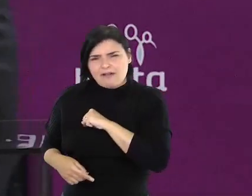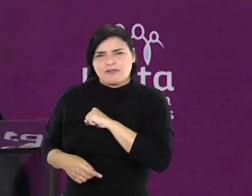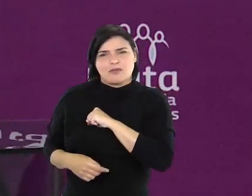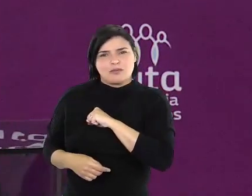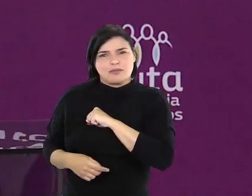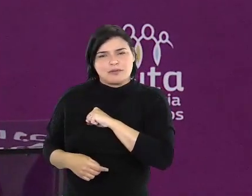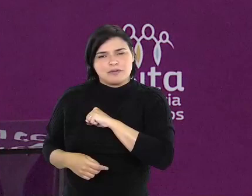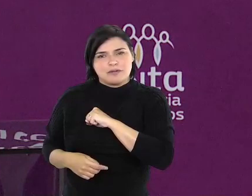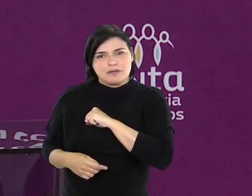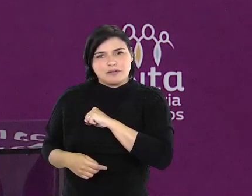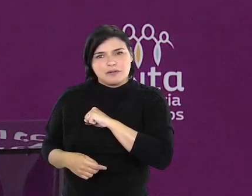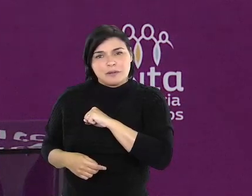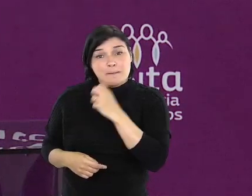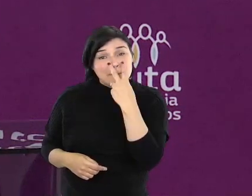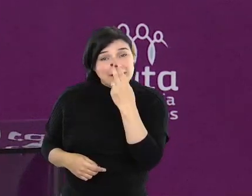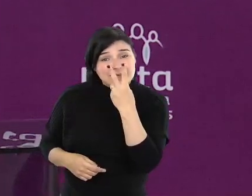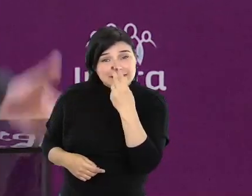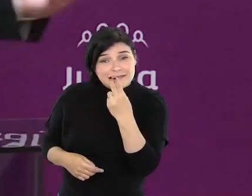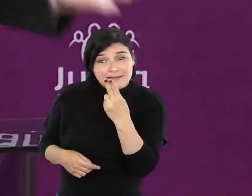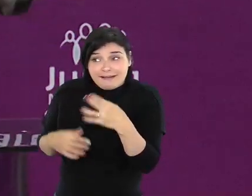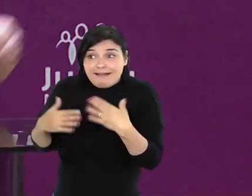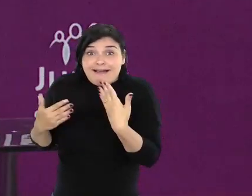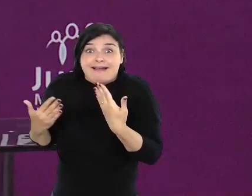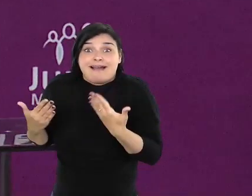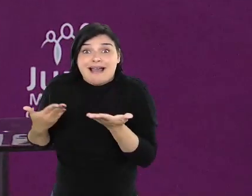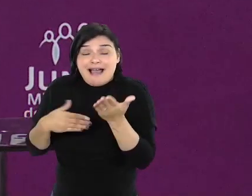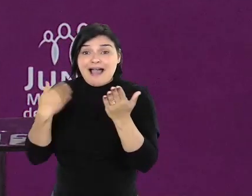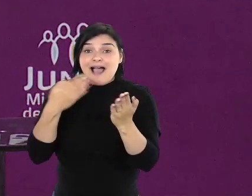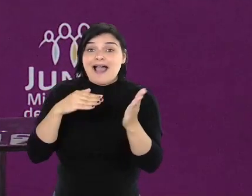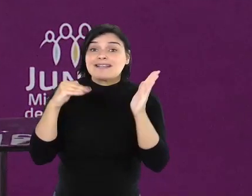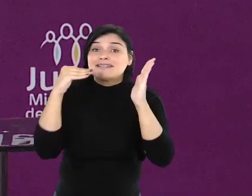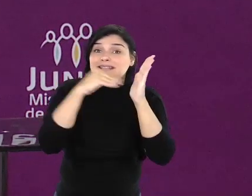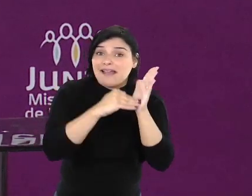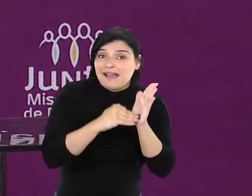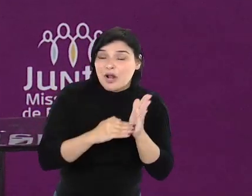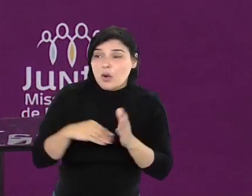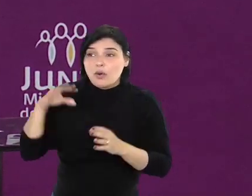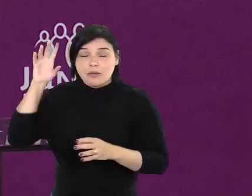tantas loucuras mas a gente faz por amor